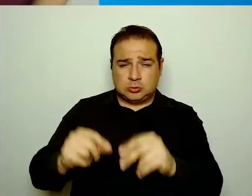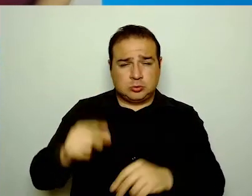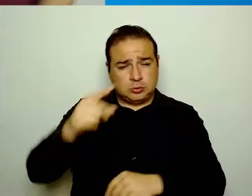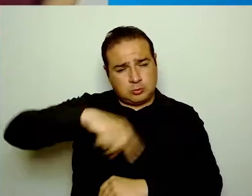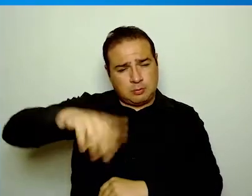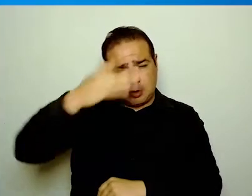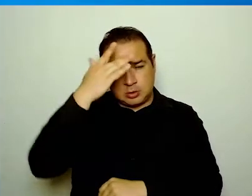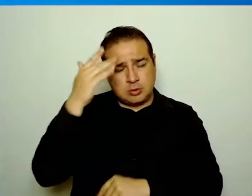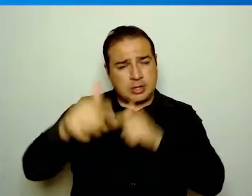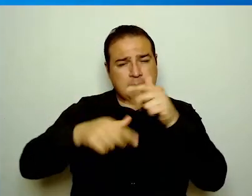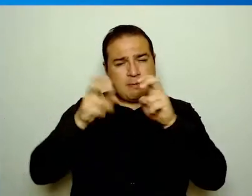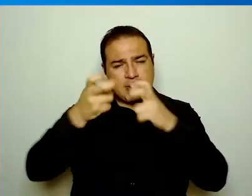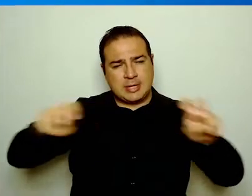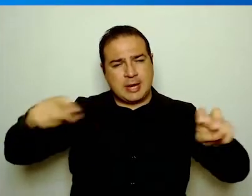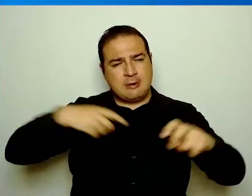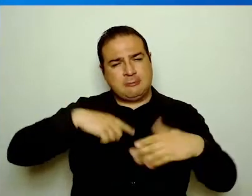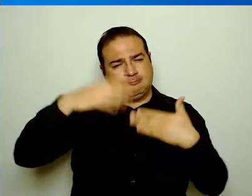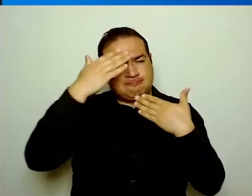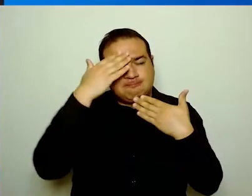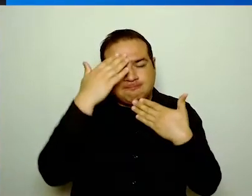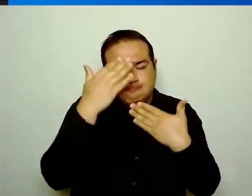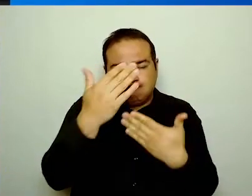no mesário, vai o meu muito